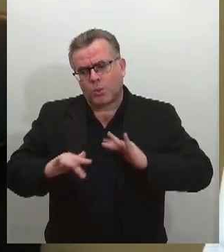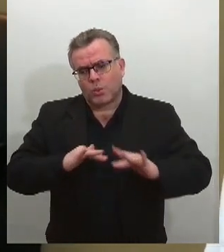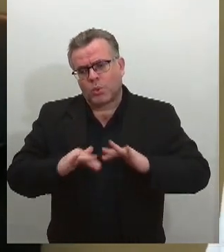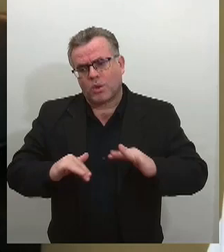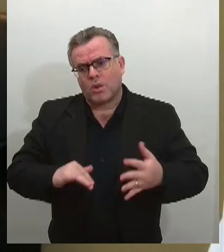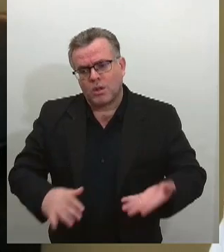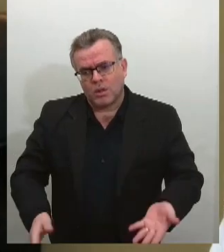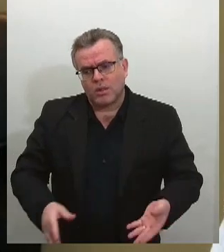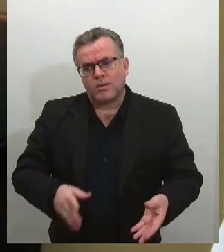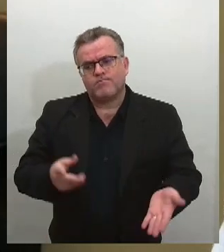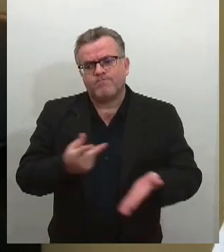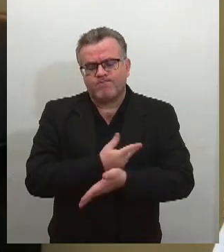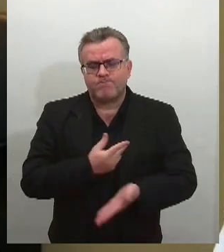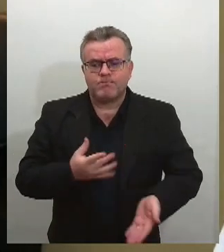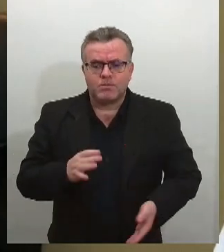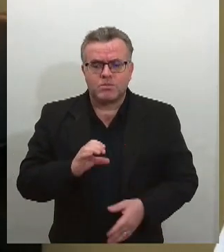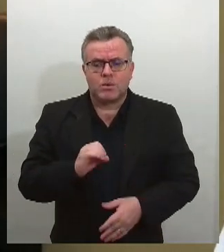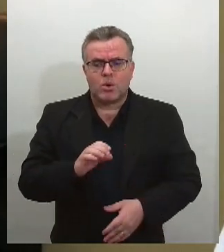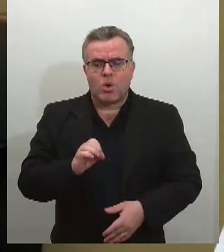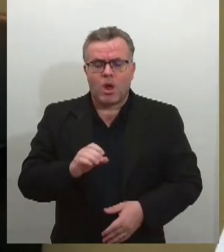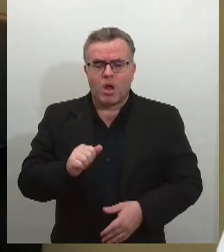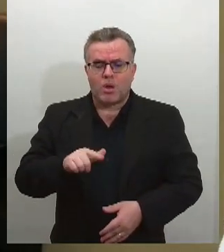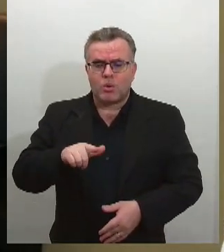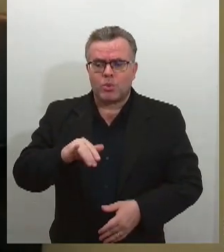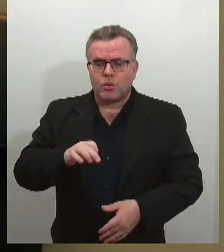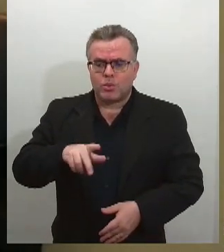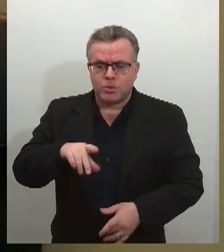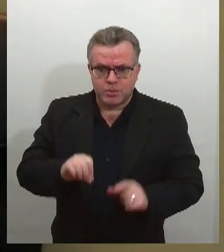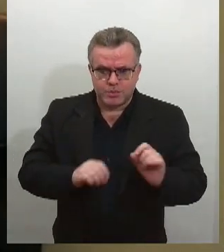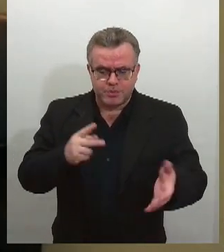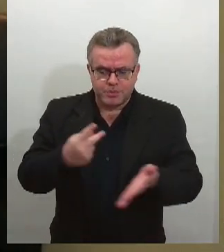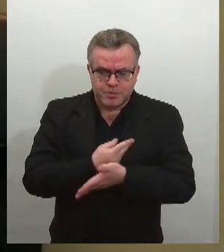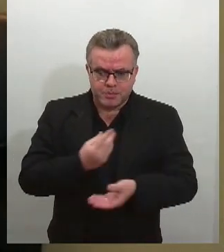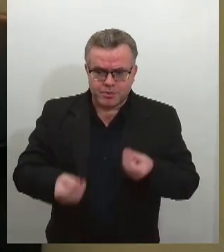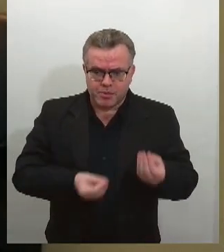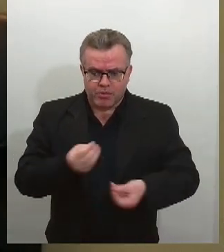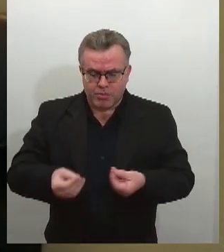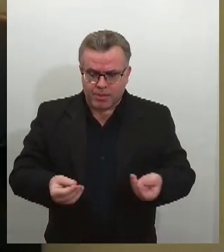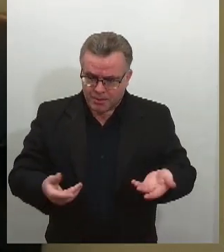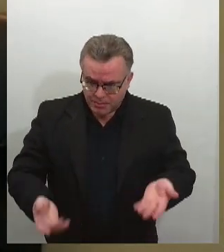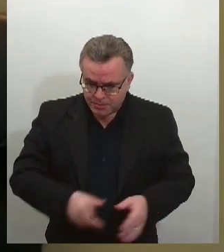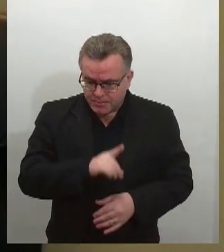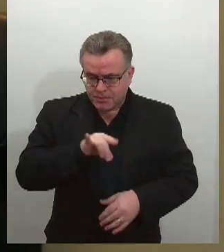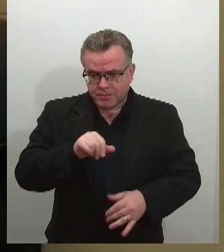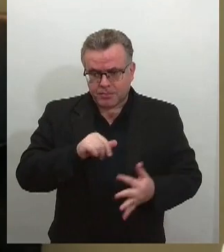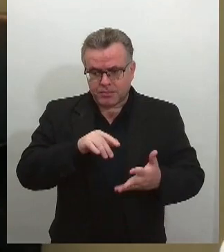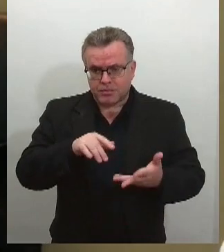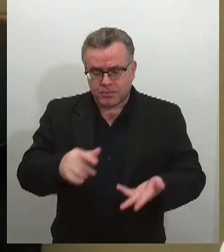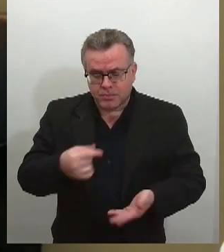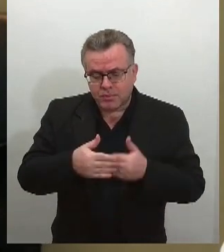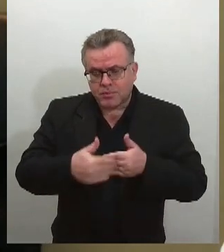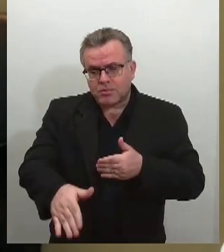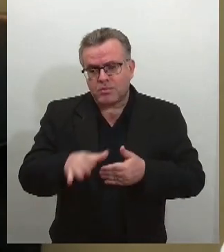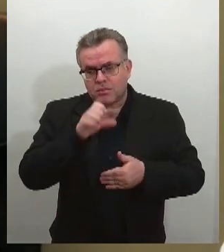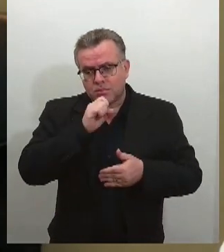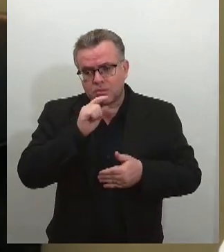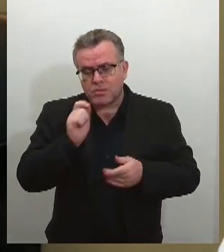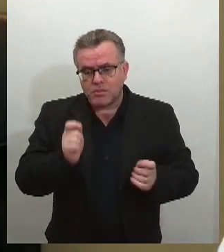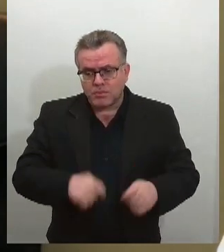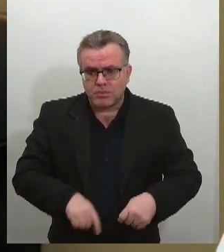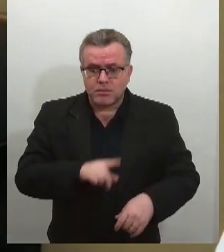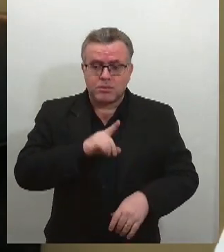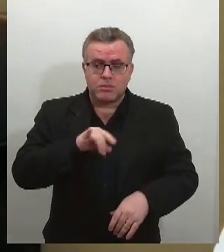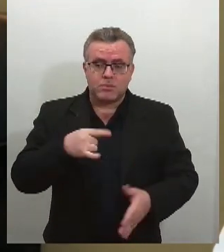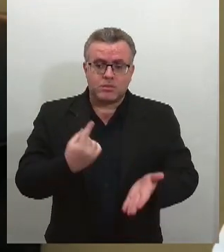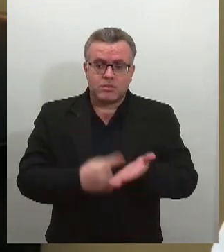o 16 de setembro é celebrado o Dia Nacional de Combate e Prevenção à Trombose, data instituída pela Lei Federal